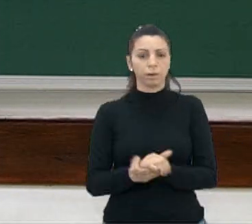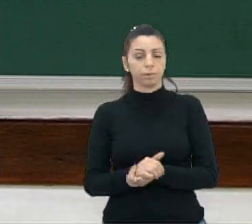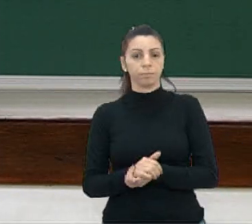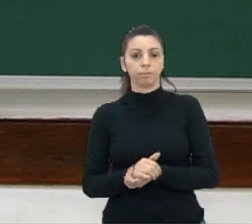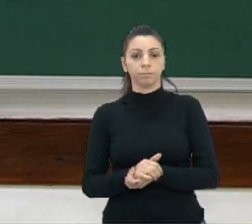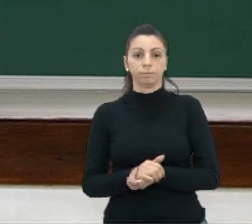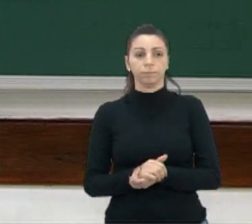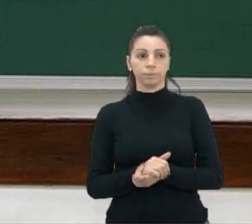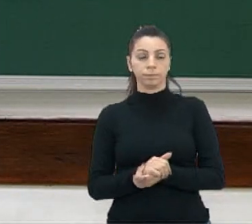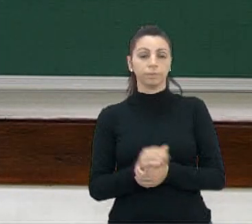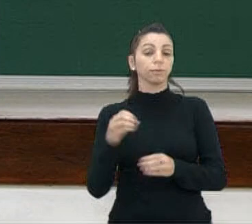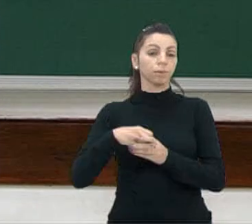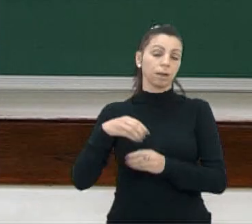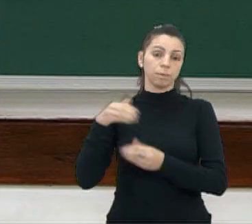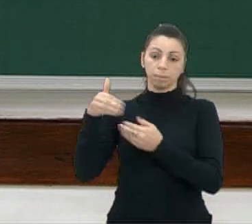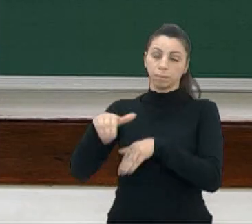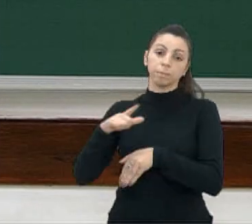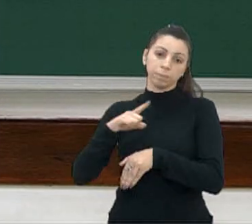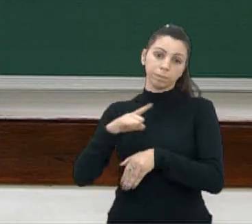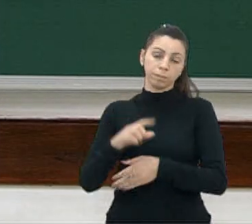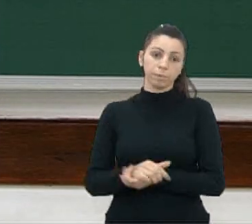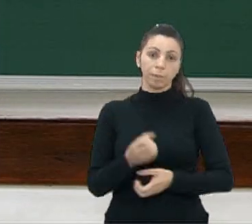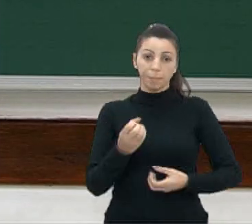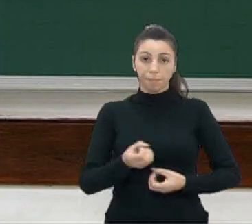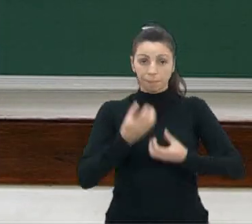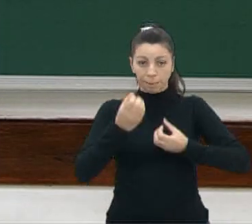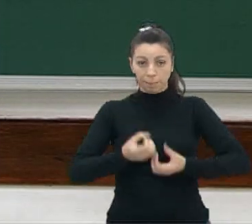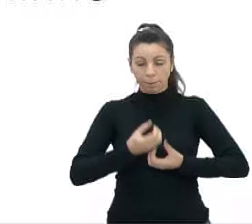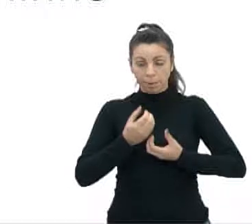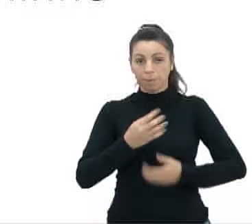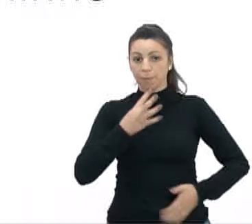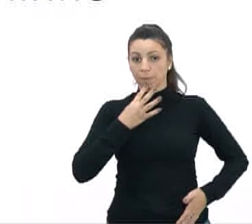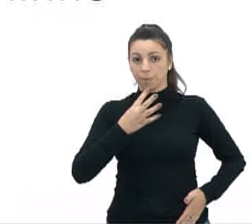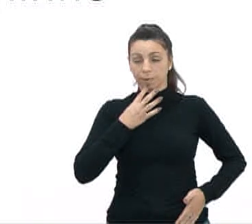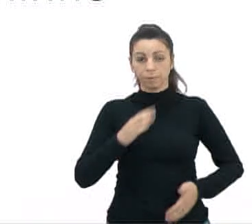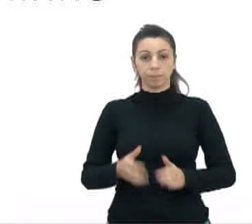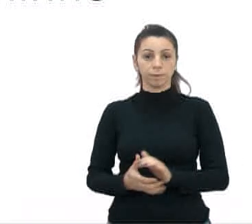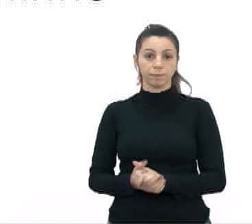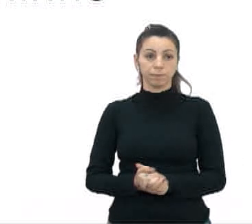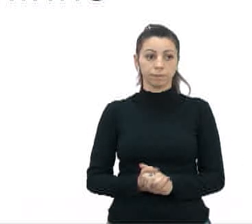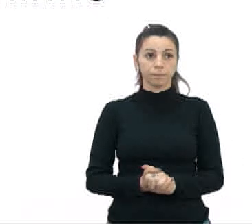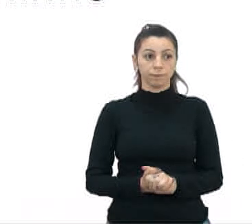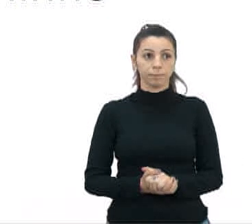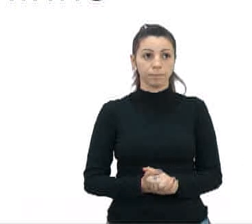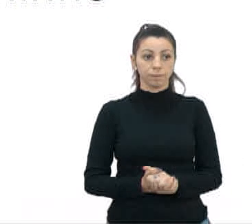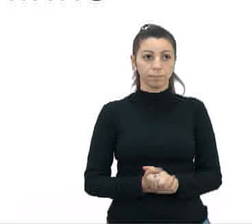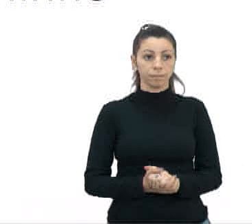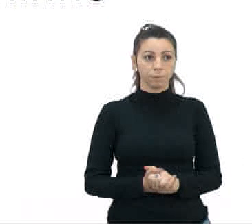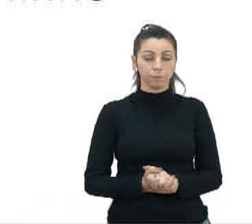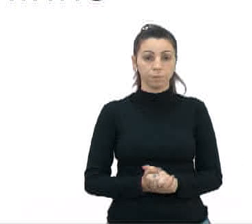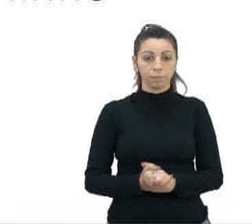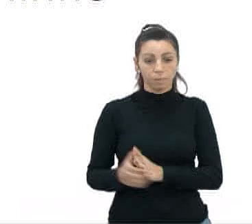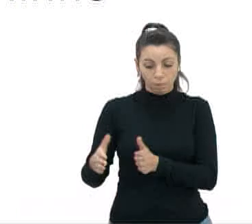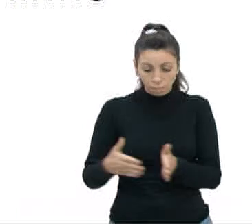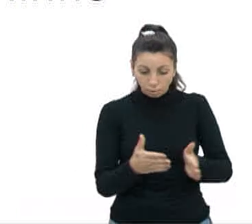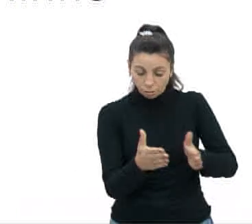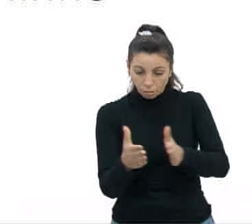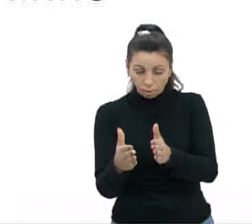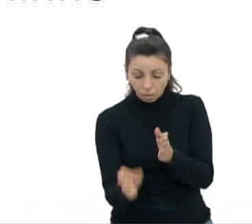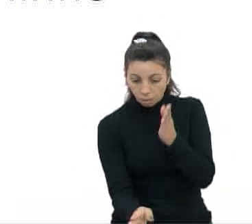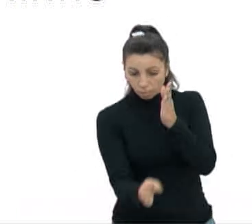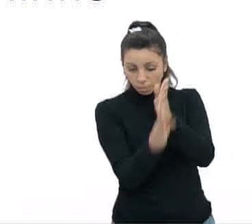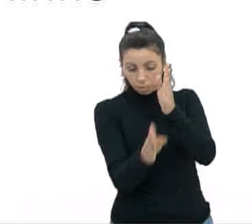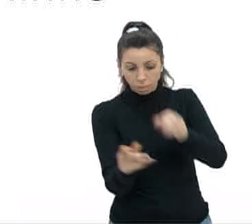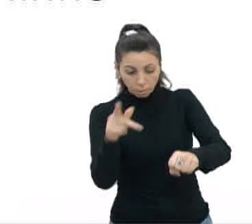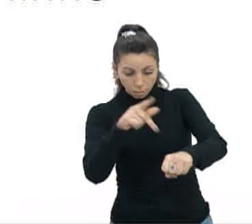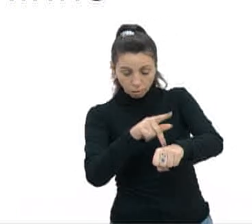tudo mais. E esse é um dos poemas bem conhecidos dele, No Meio do Caminho. No meio do caminho tinha uma pedra. Tinha